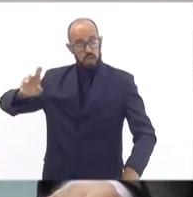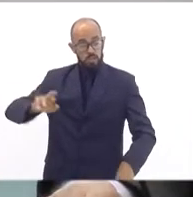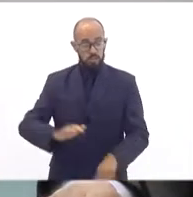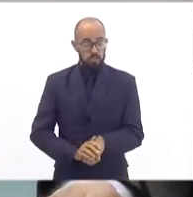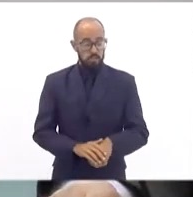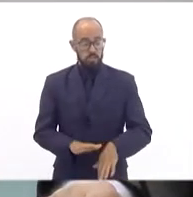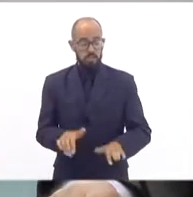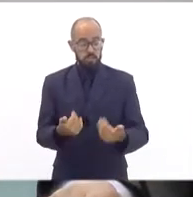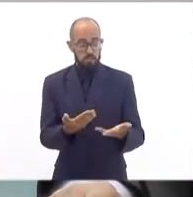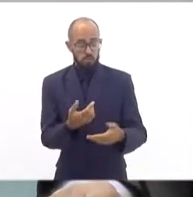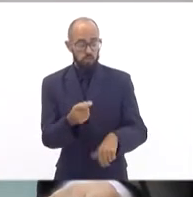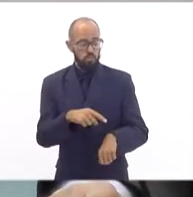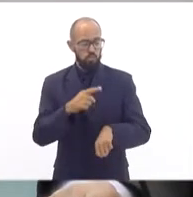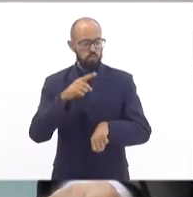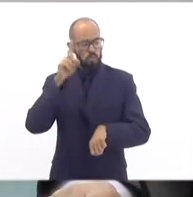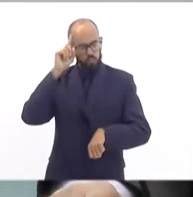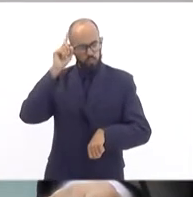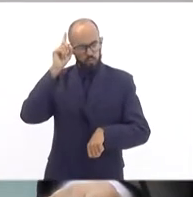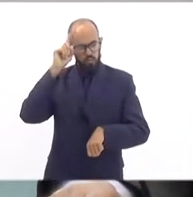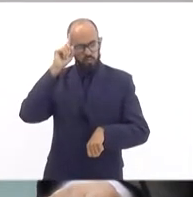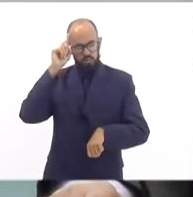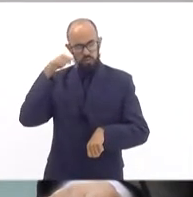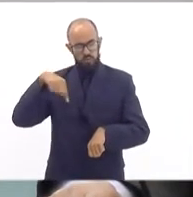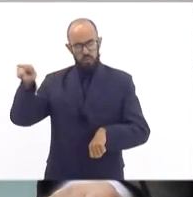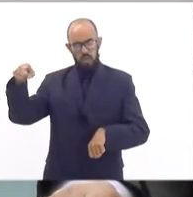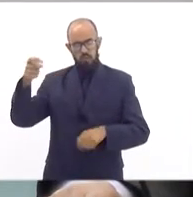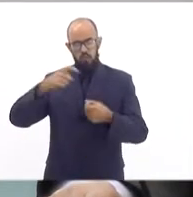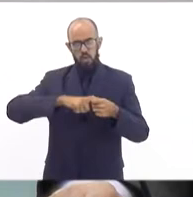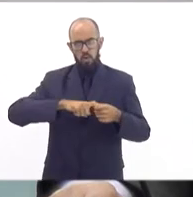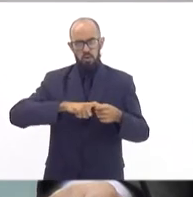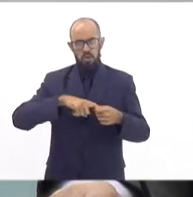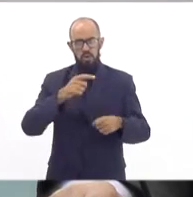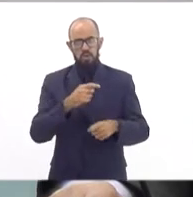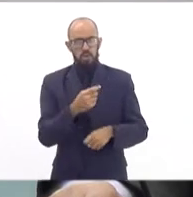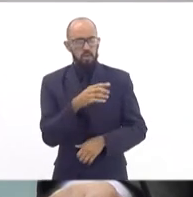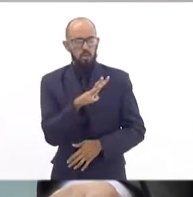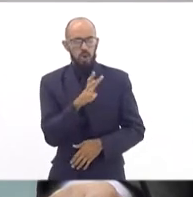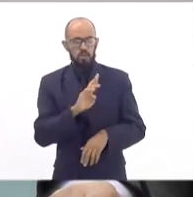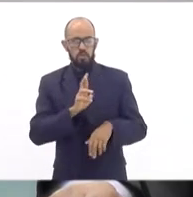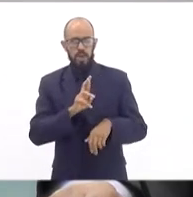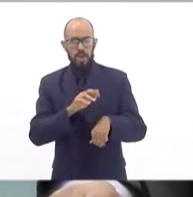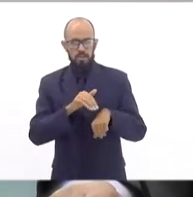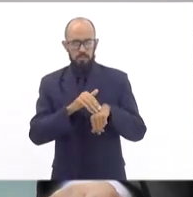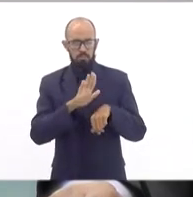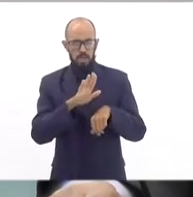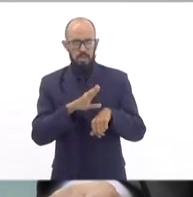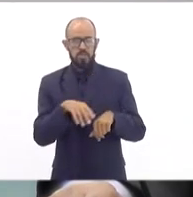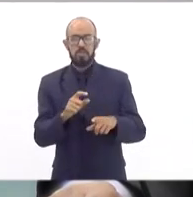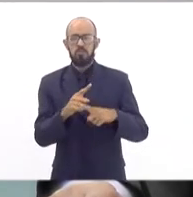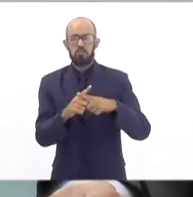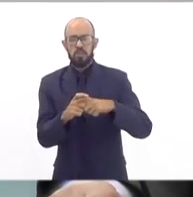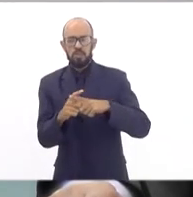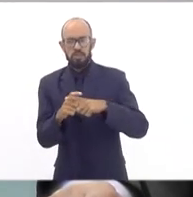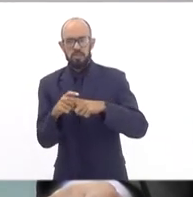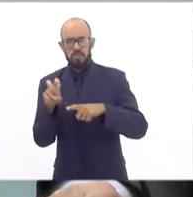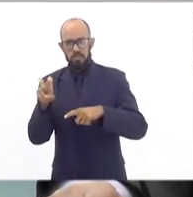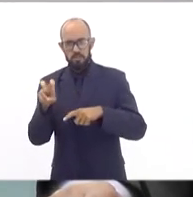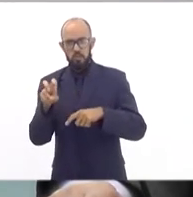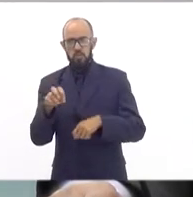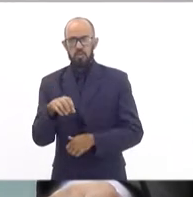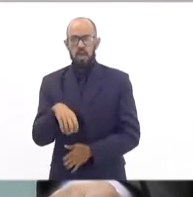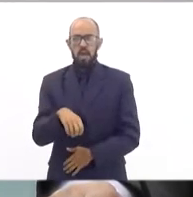Consequentemente, por dia, já que você faz de volta, o Luiz Paulo já fez a conta, daria R$4, vezes 5 dias, R$20, 4